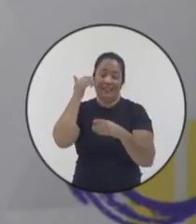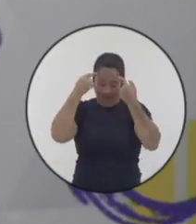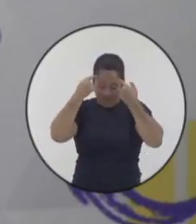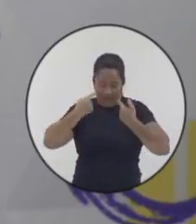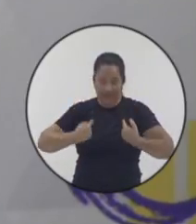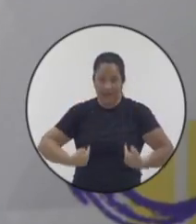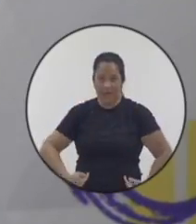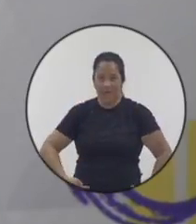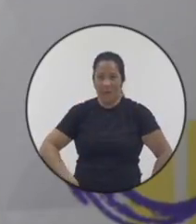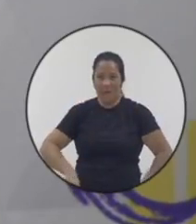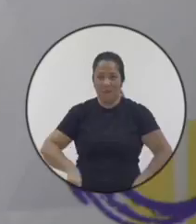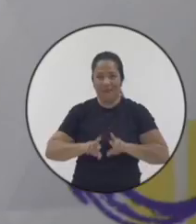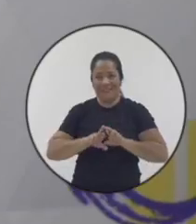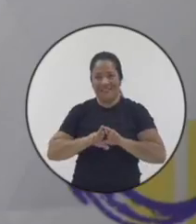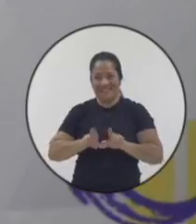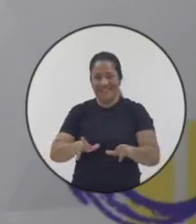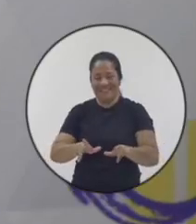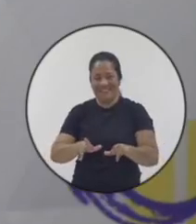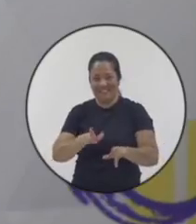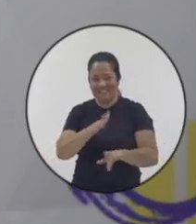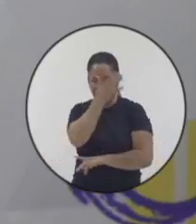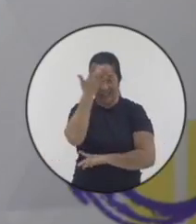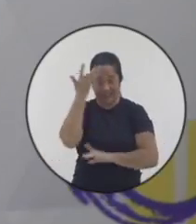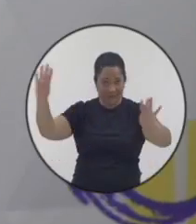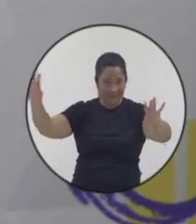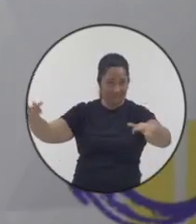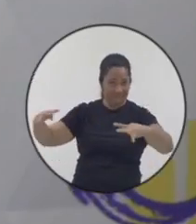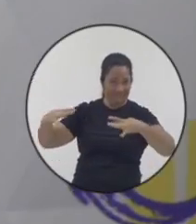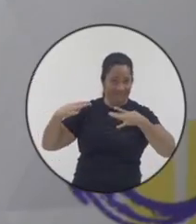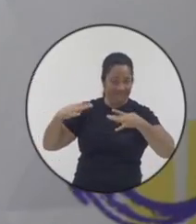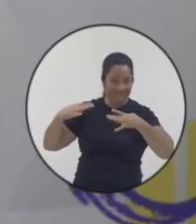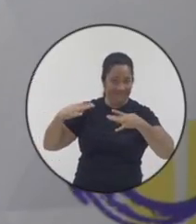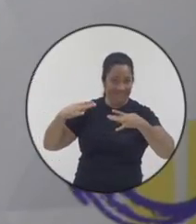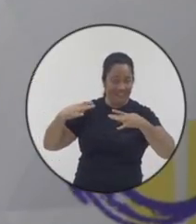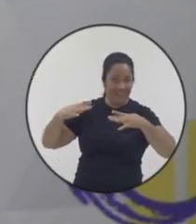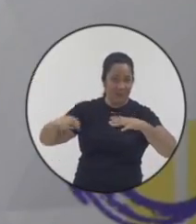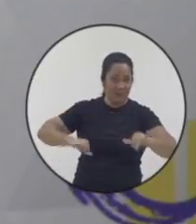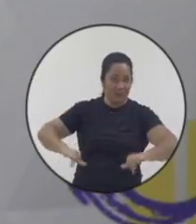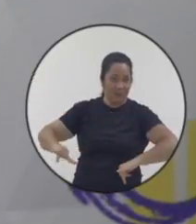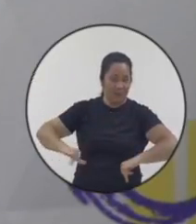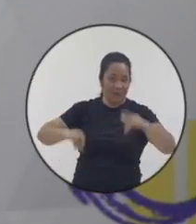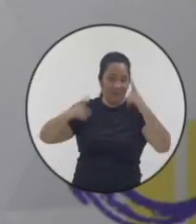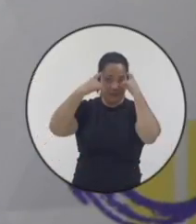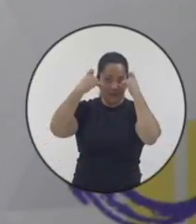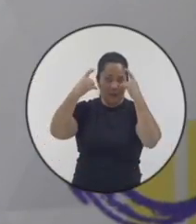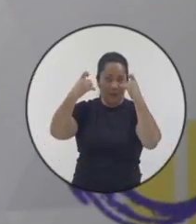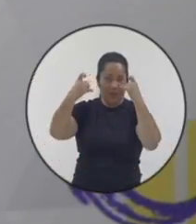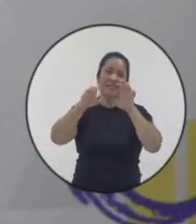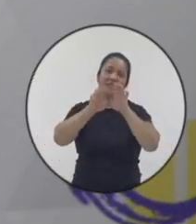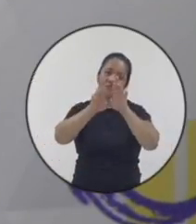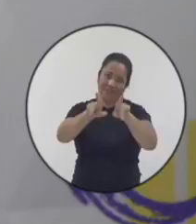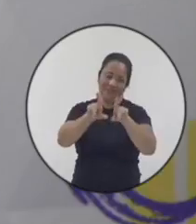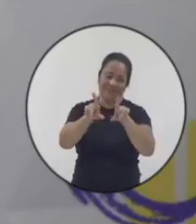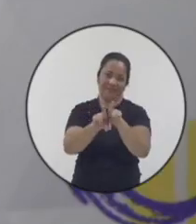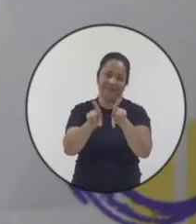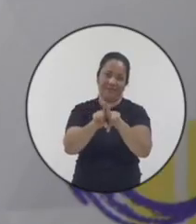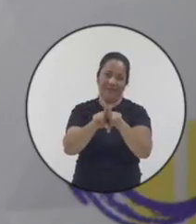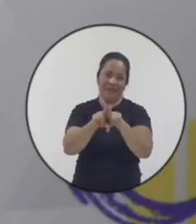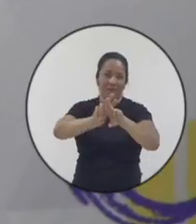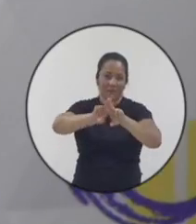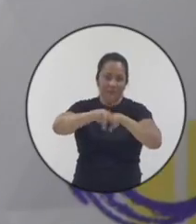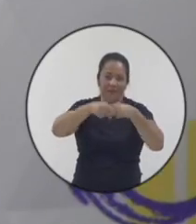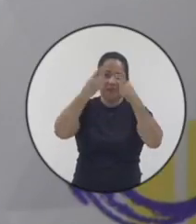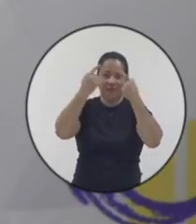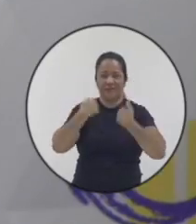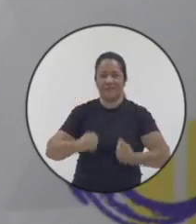de formas diferentes nos contextos que a gente vai e que as violências que nos chegam, consequentemente, são também diferentes. E que, se a gente quiser dar uma resposta